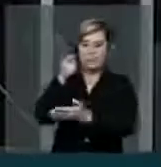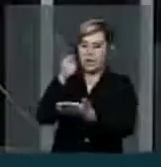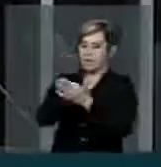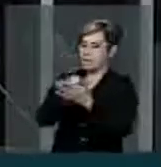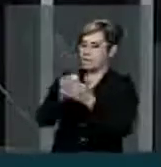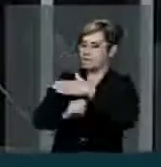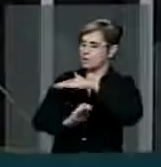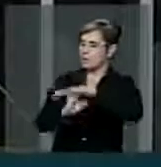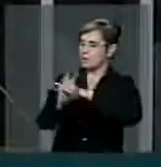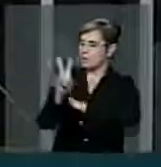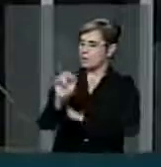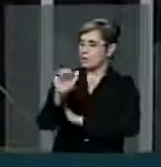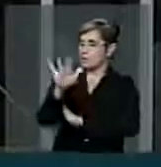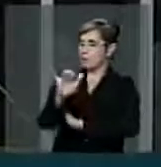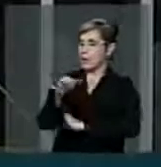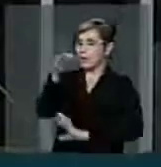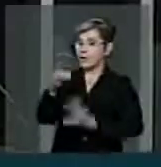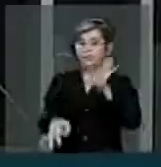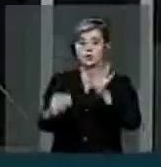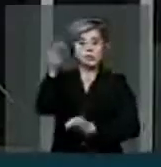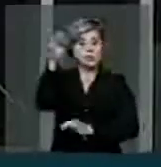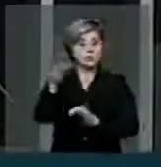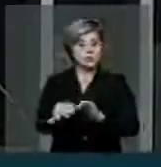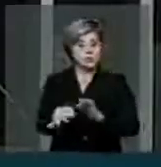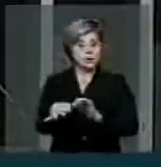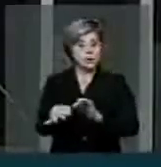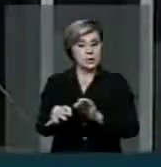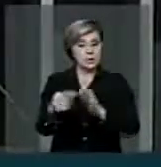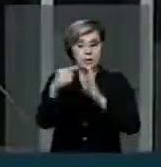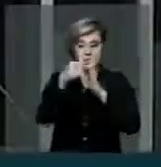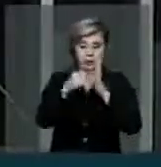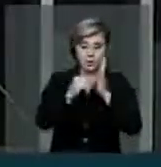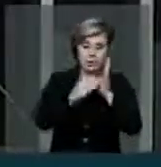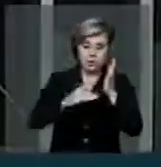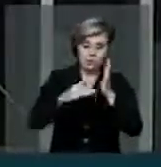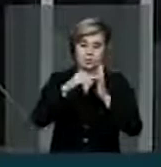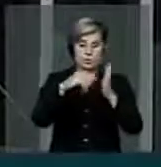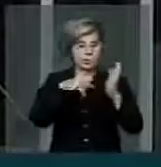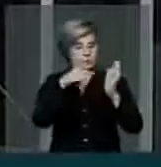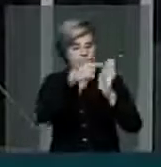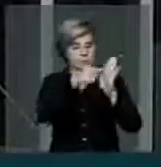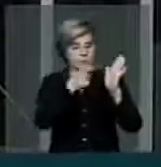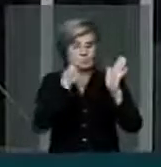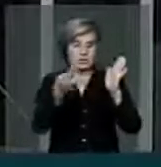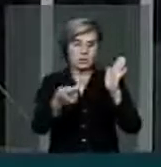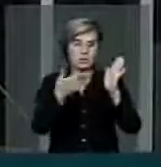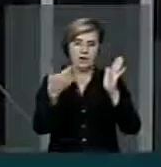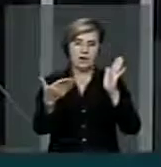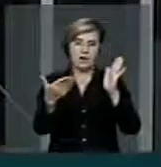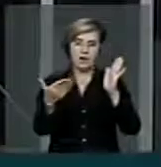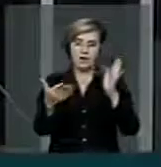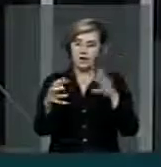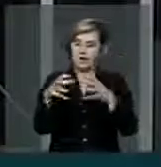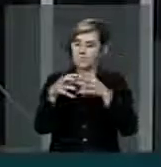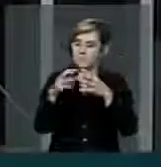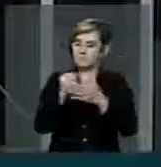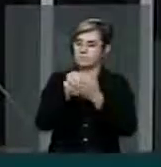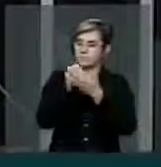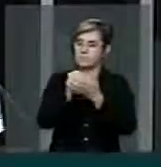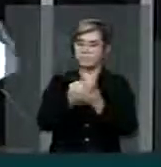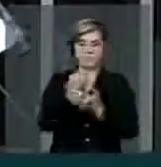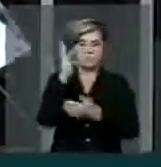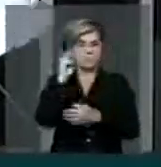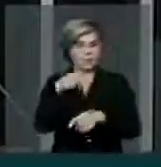da Vale justiça no tocante aos pontos aqui abordados. E este consórcio Comifec tem da bancada maranhense, tem deste